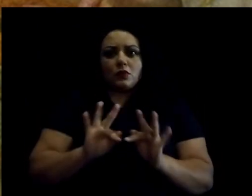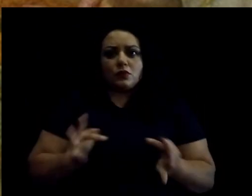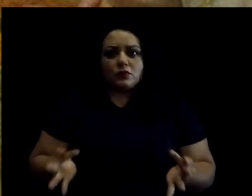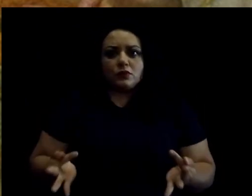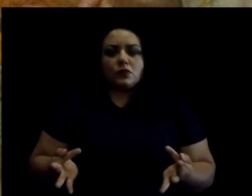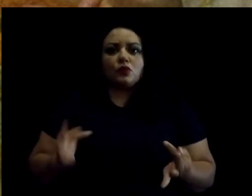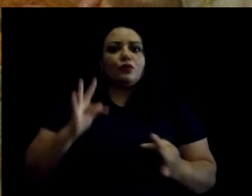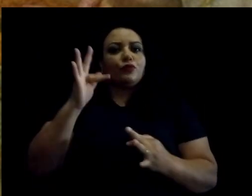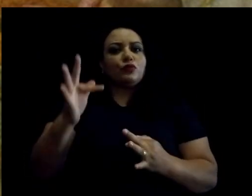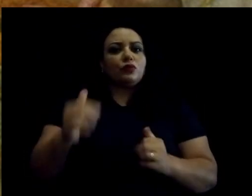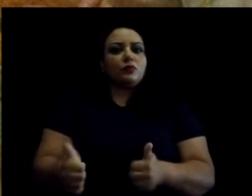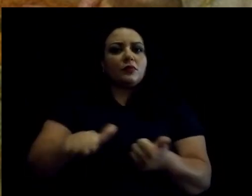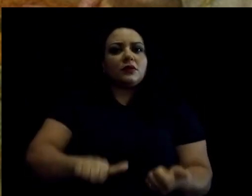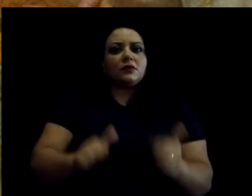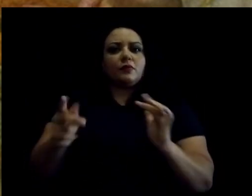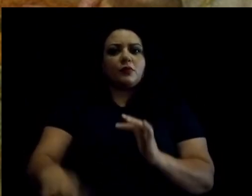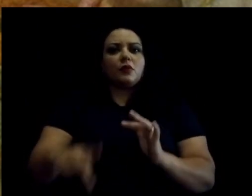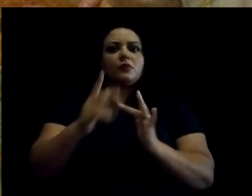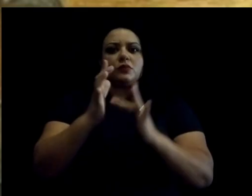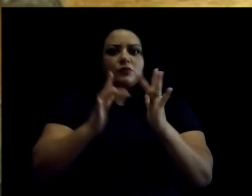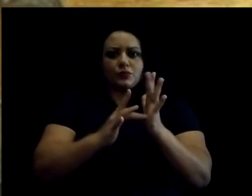quando da ocasião do batismo de Cristo por ele.